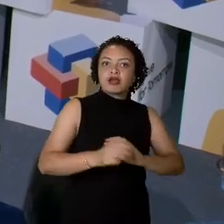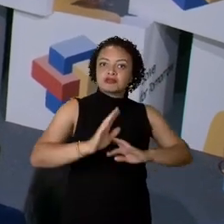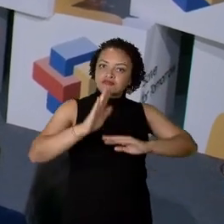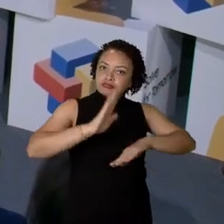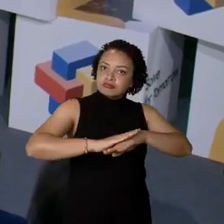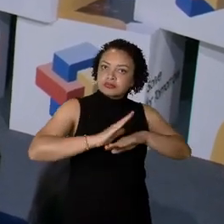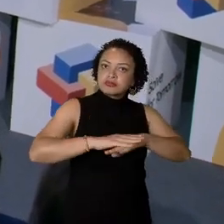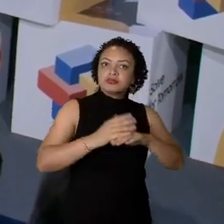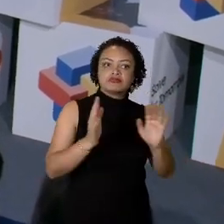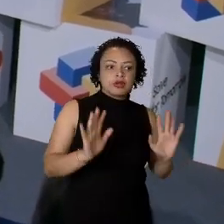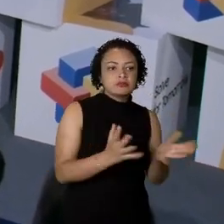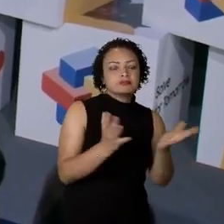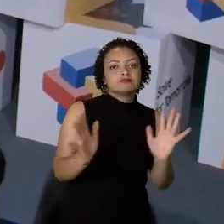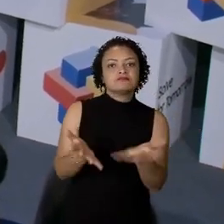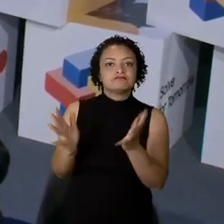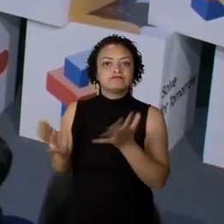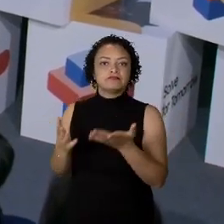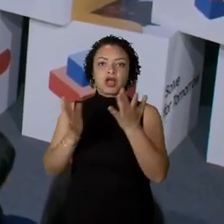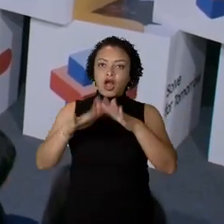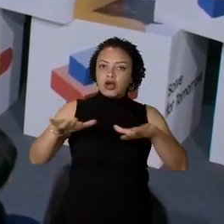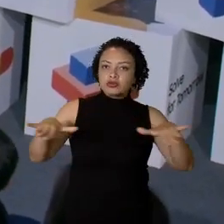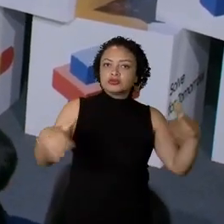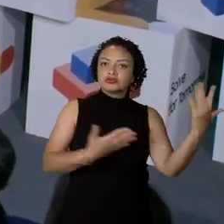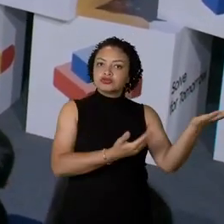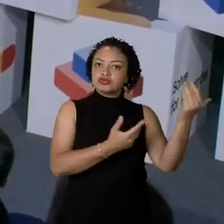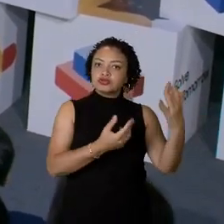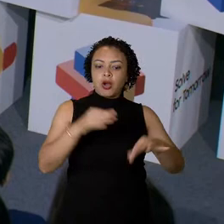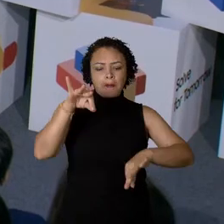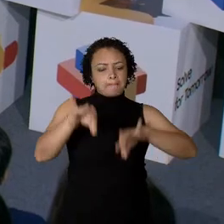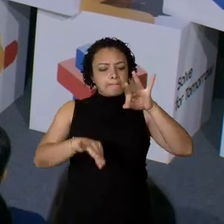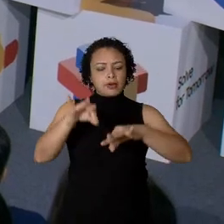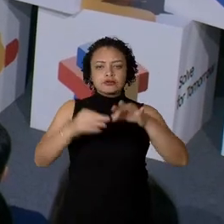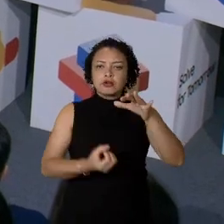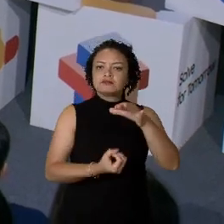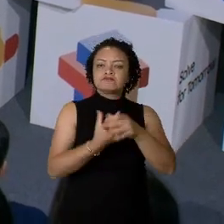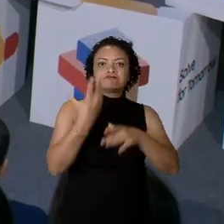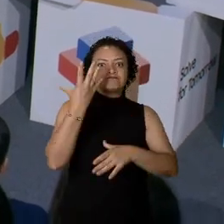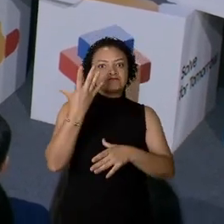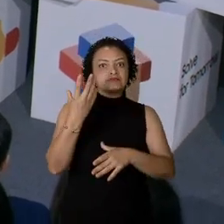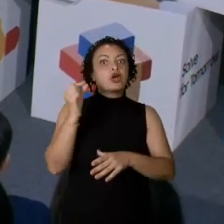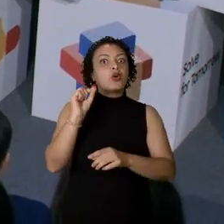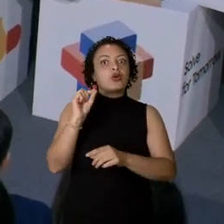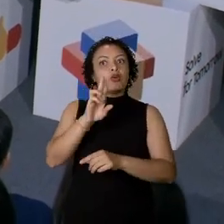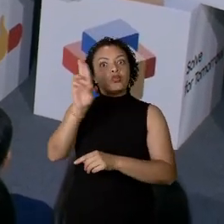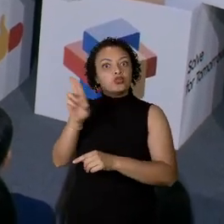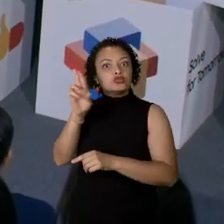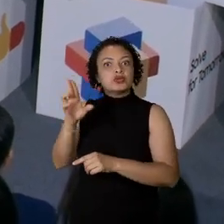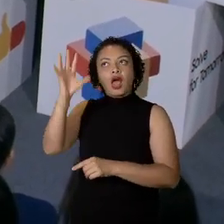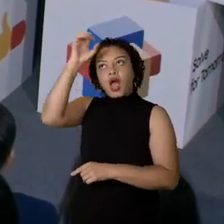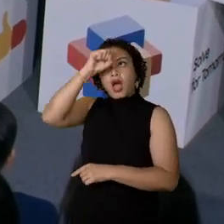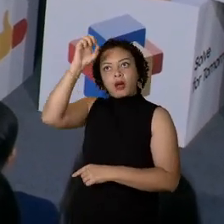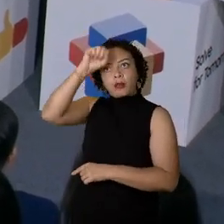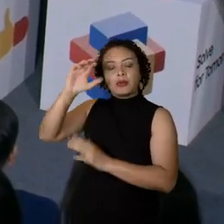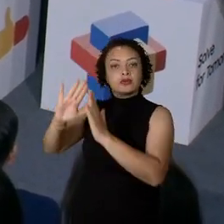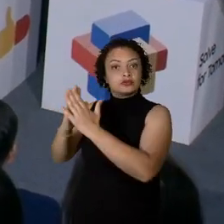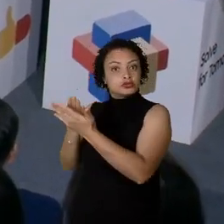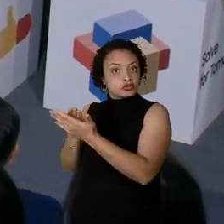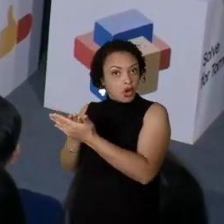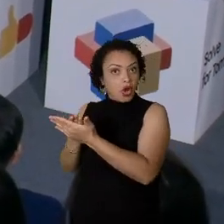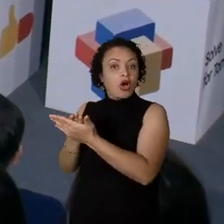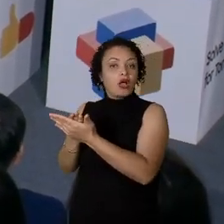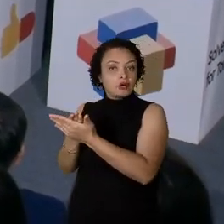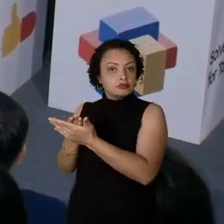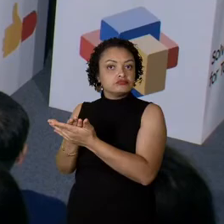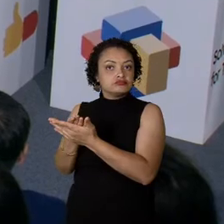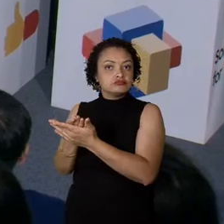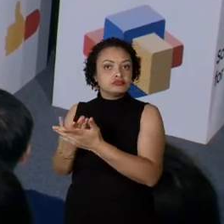jovens estudantes a criarem seus próprios projetos com base no que aprendem em sala de aula, por meio da abordagem STEM, sigla em